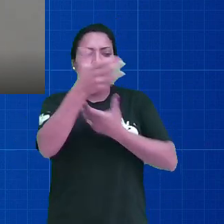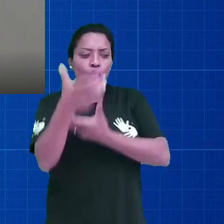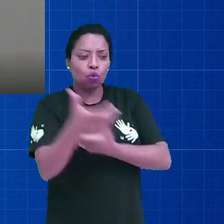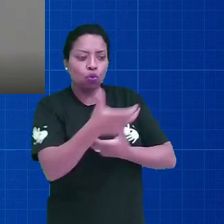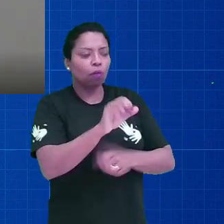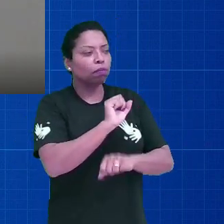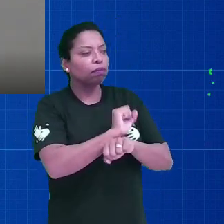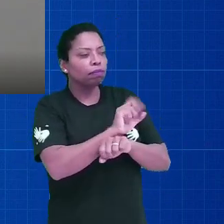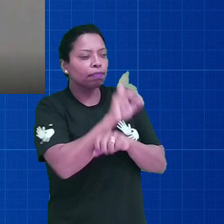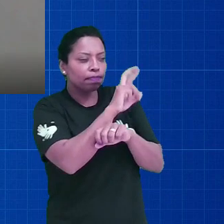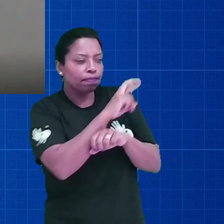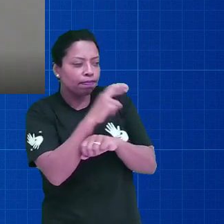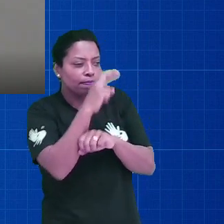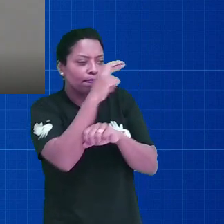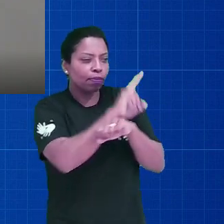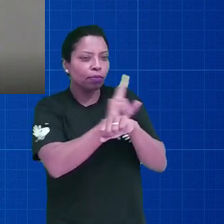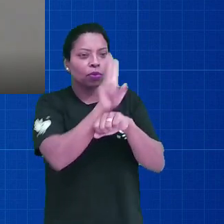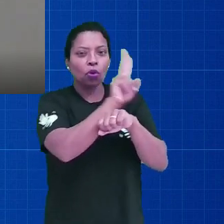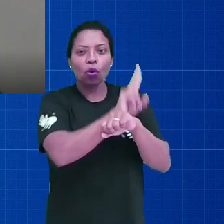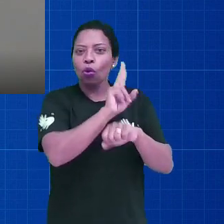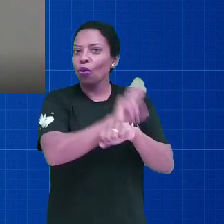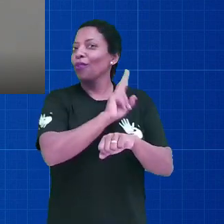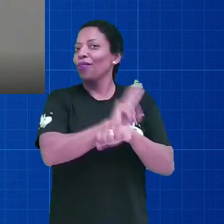pessoas, né, deixar de sobreaviso